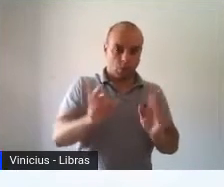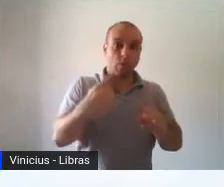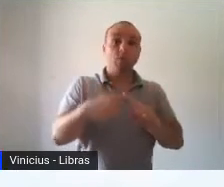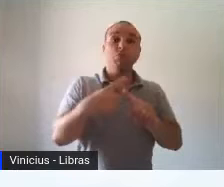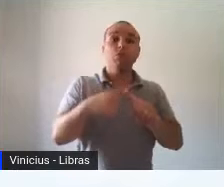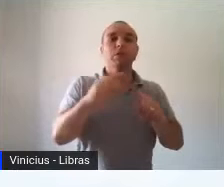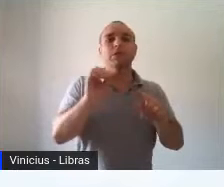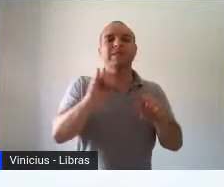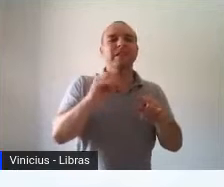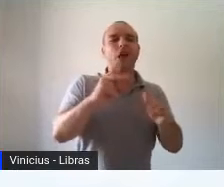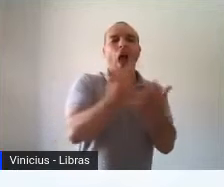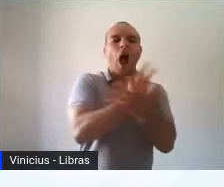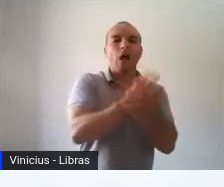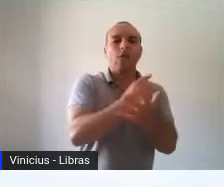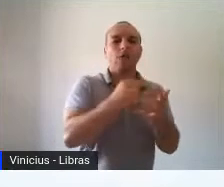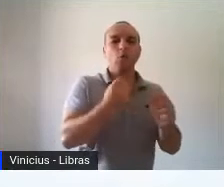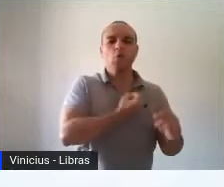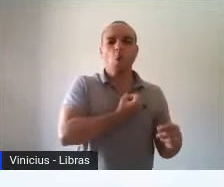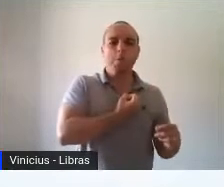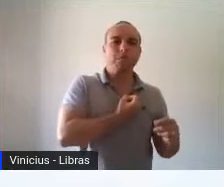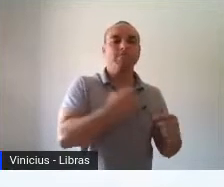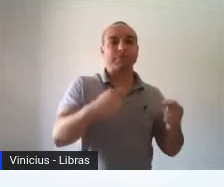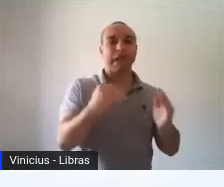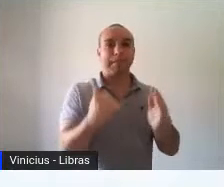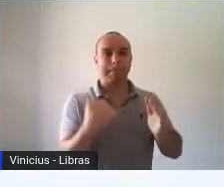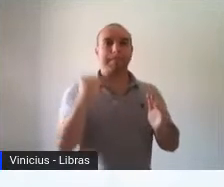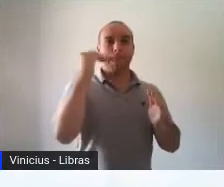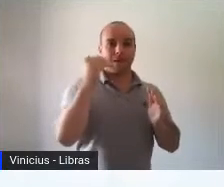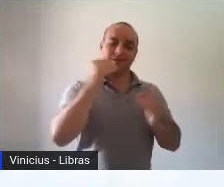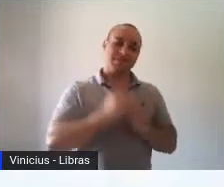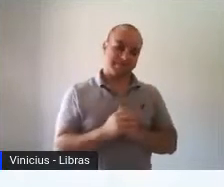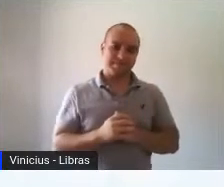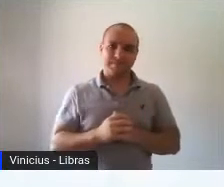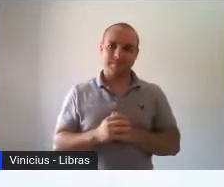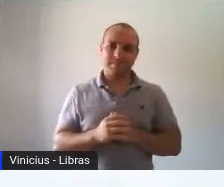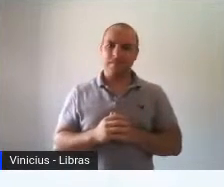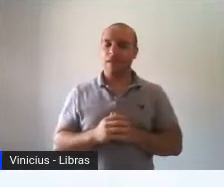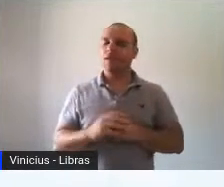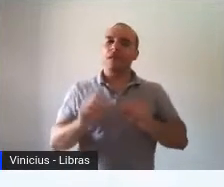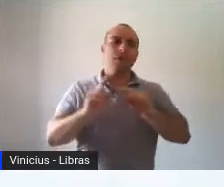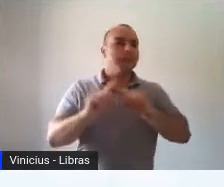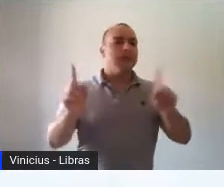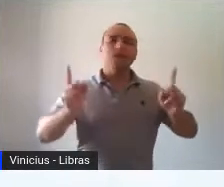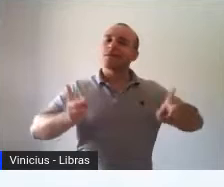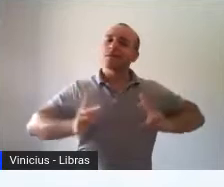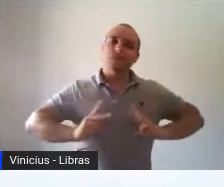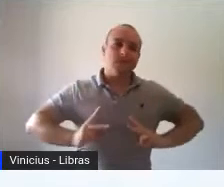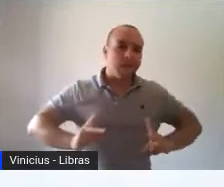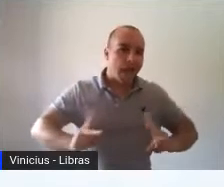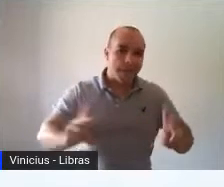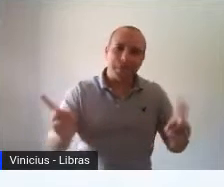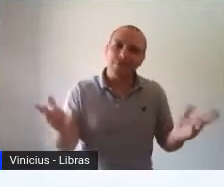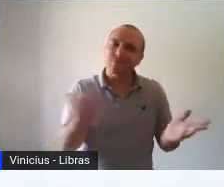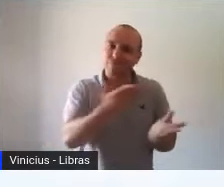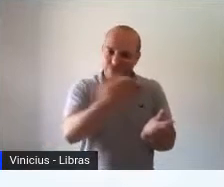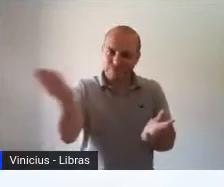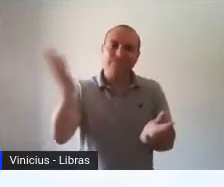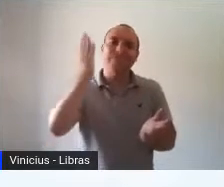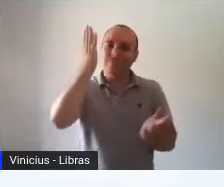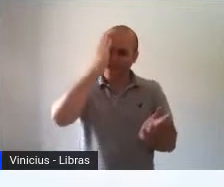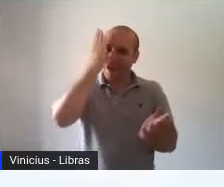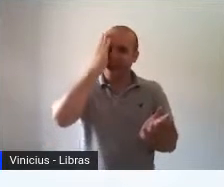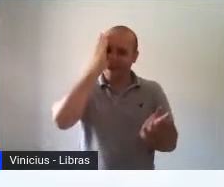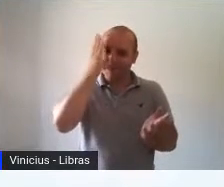discussão que ocorreu no ano passado e nos anos anteriores, sempre há um impasse grande, Claro. um desgaste grande na definição. Né? Se